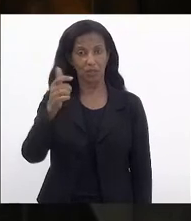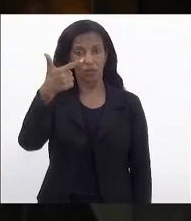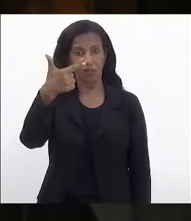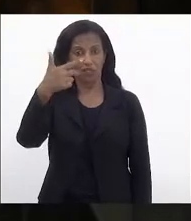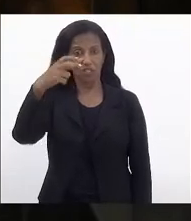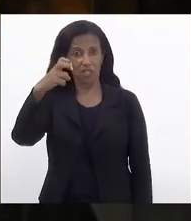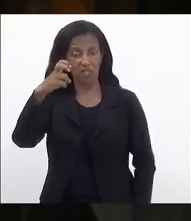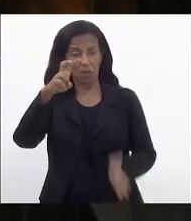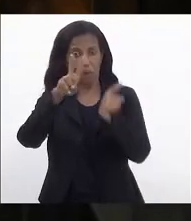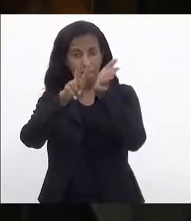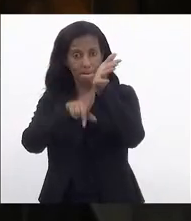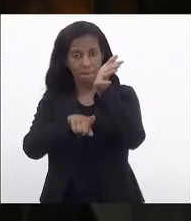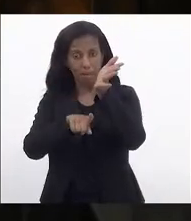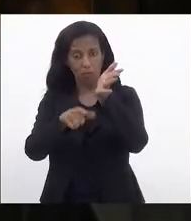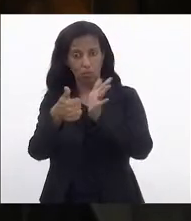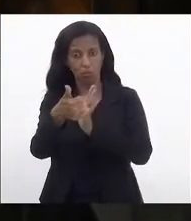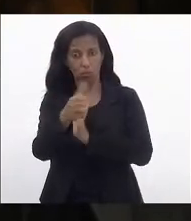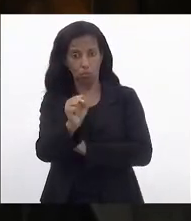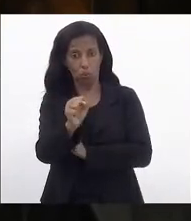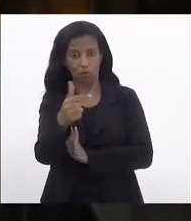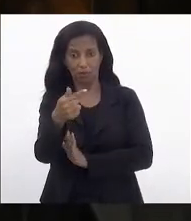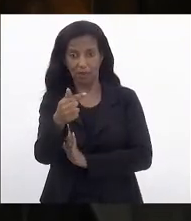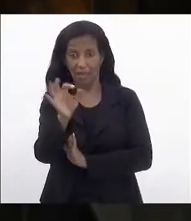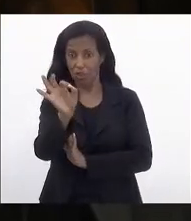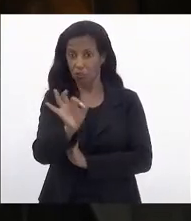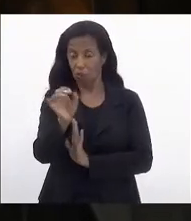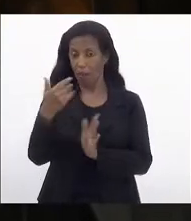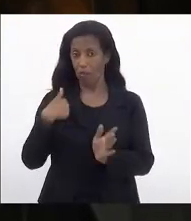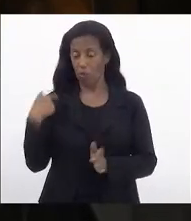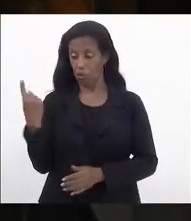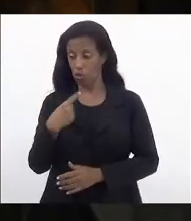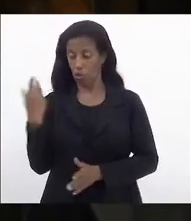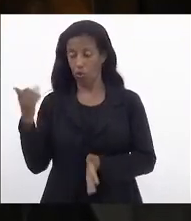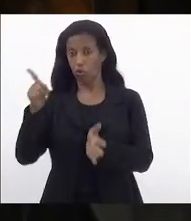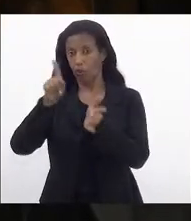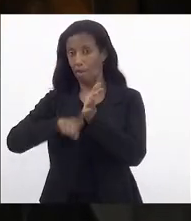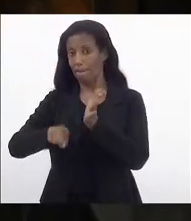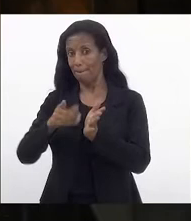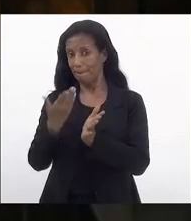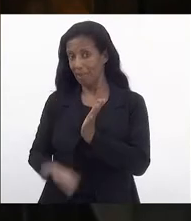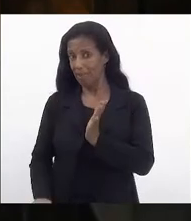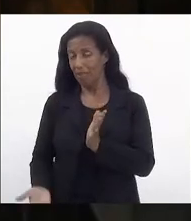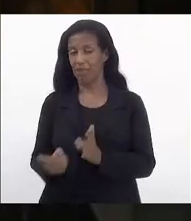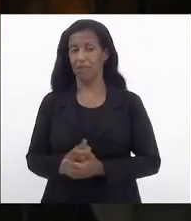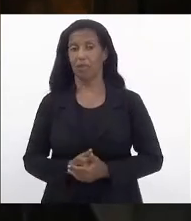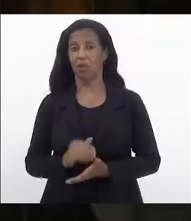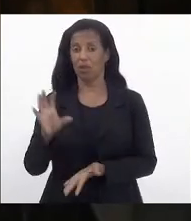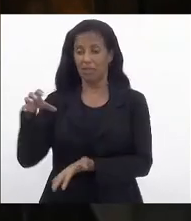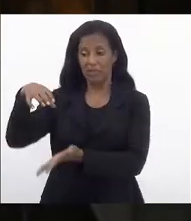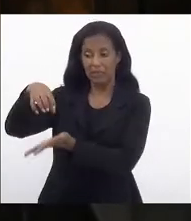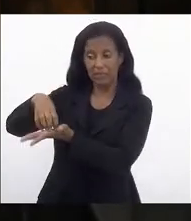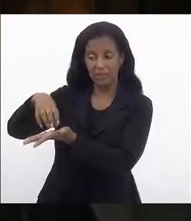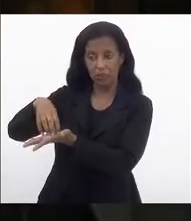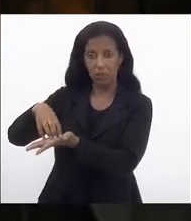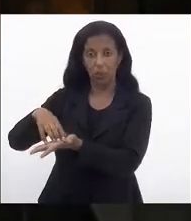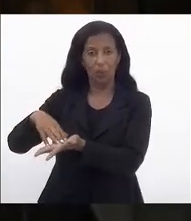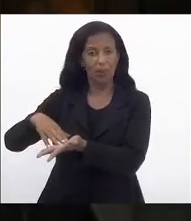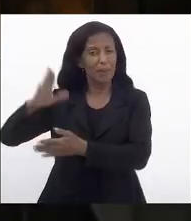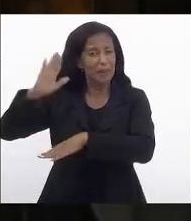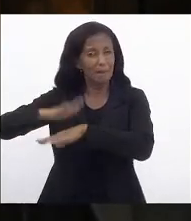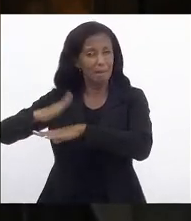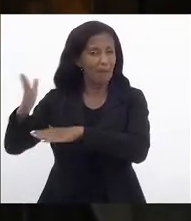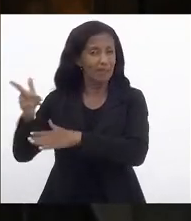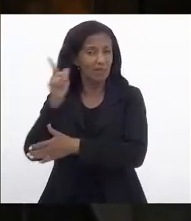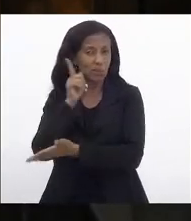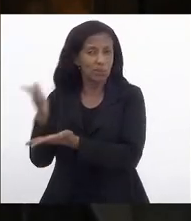18 mas isso corresponde que nós vamos nesse setor que só é o setor que mais a gente arrecada